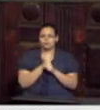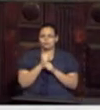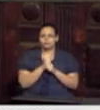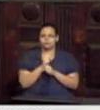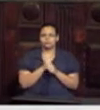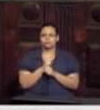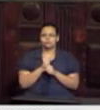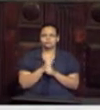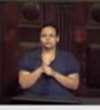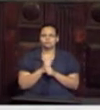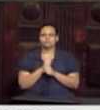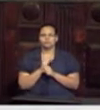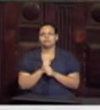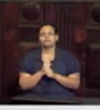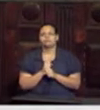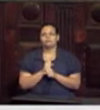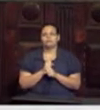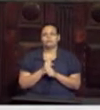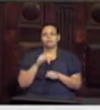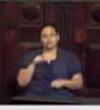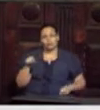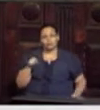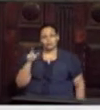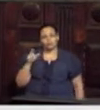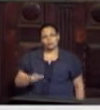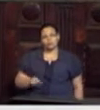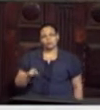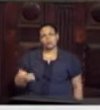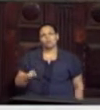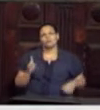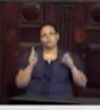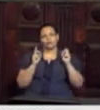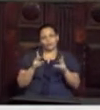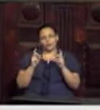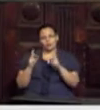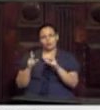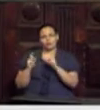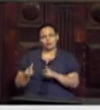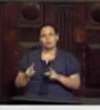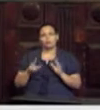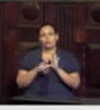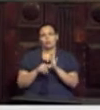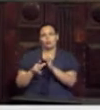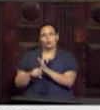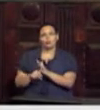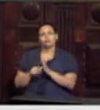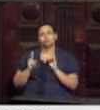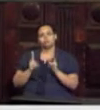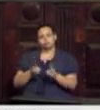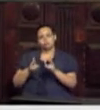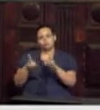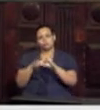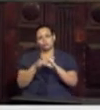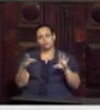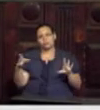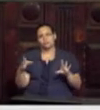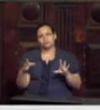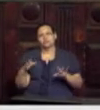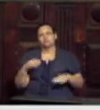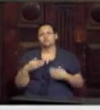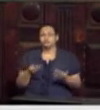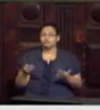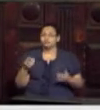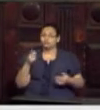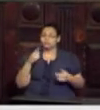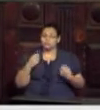o que impedirá, né, que aquele que vende produto roubado, ele continue em liberdade, e aí a